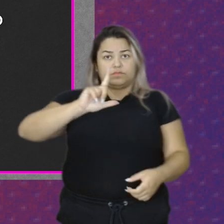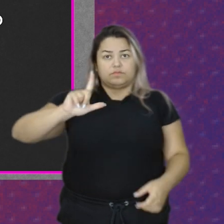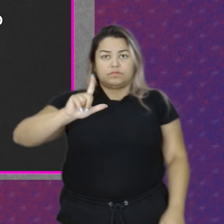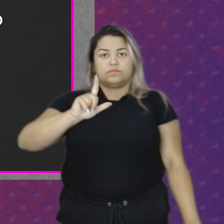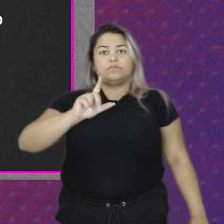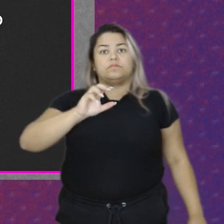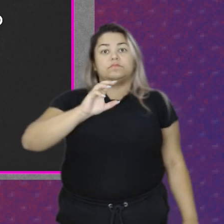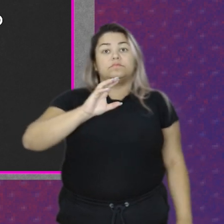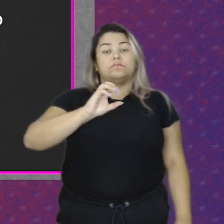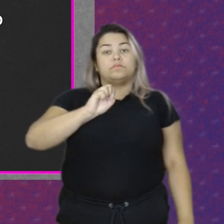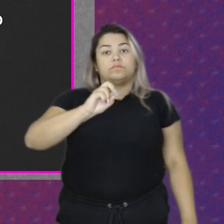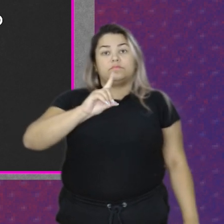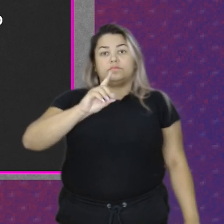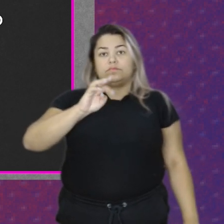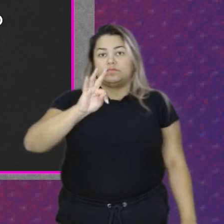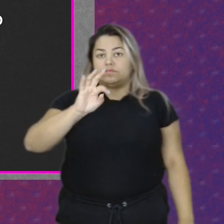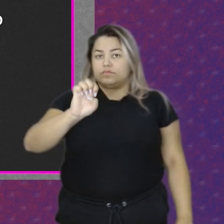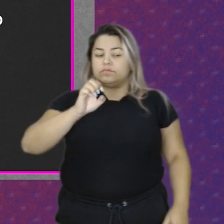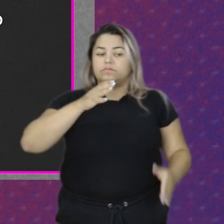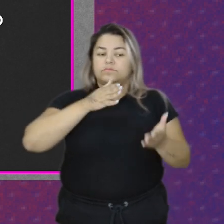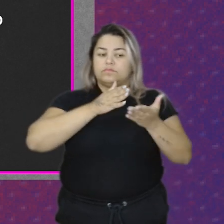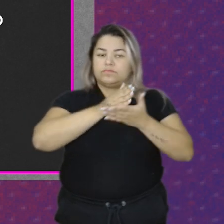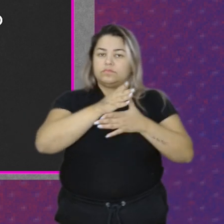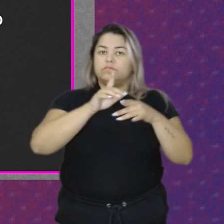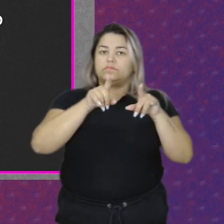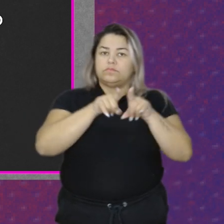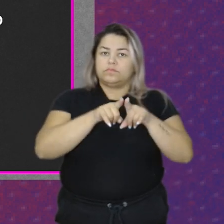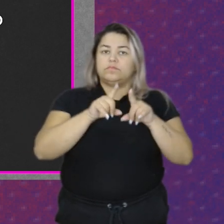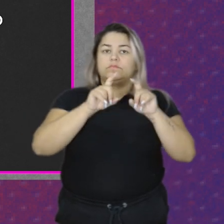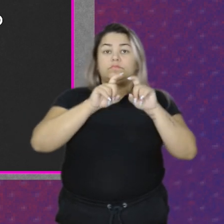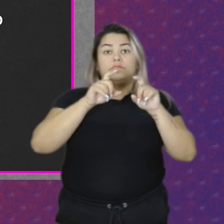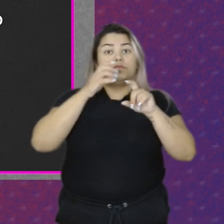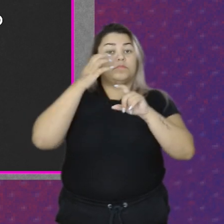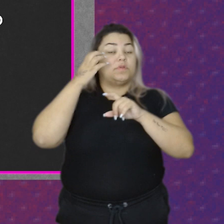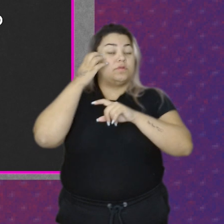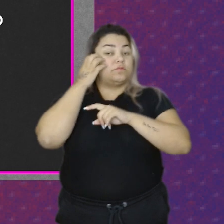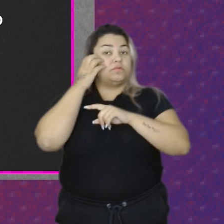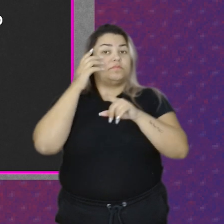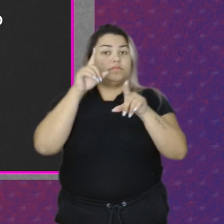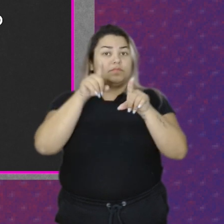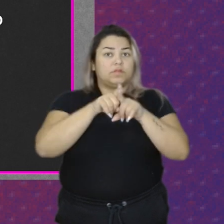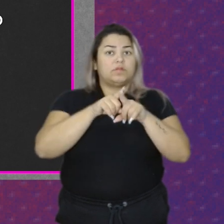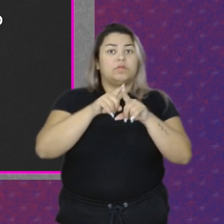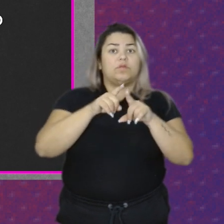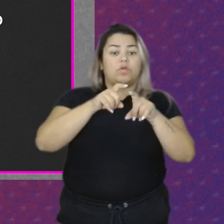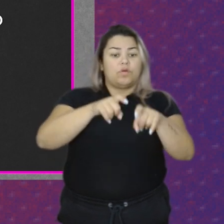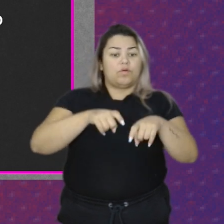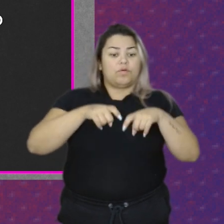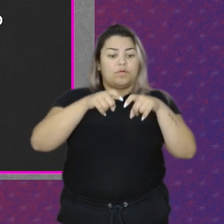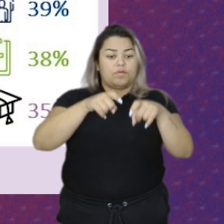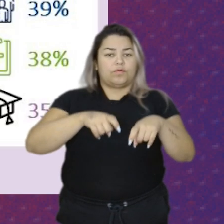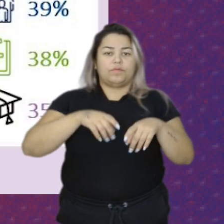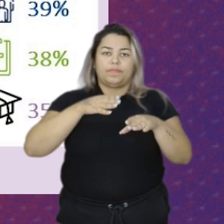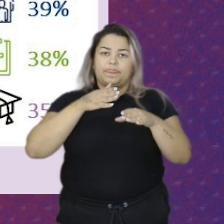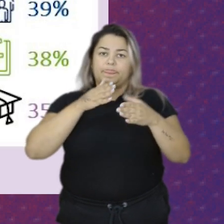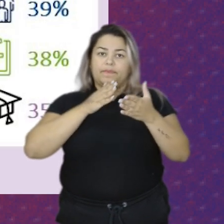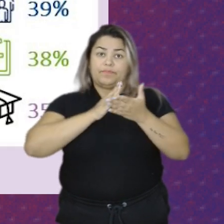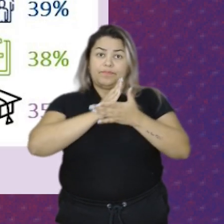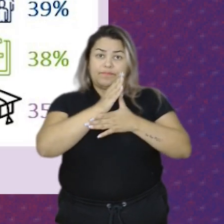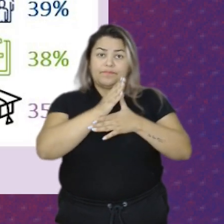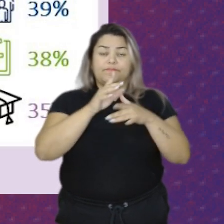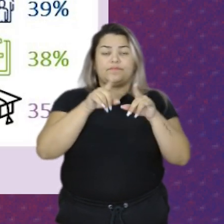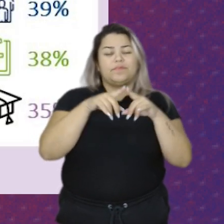Sudeste. Já os que acessam exclusivamente pelo celular estão na área rural. O acesso pelo